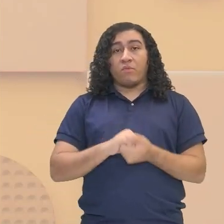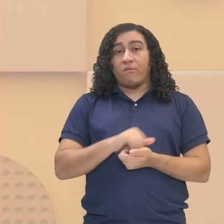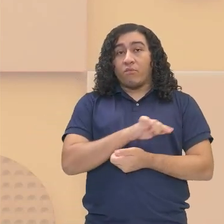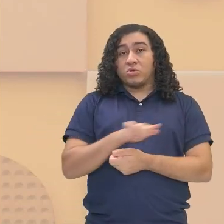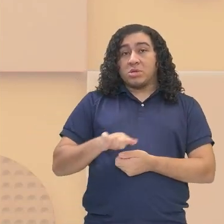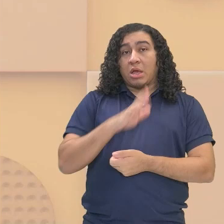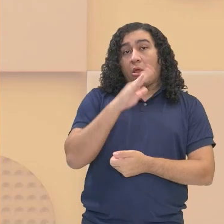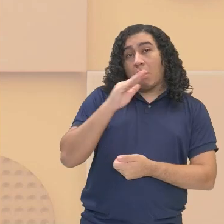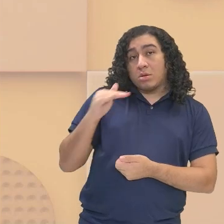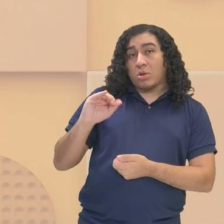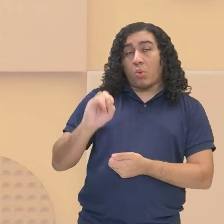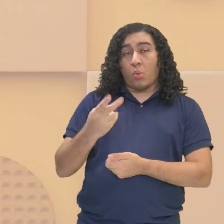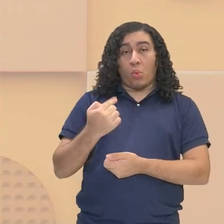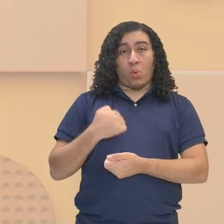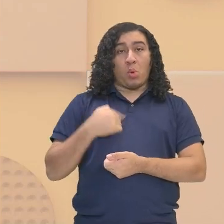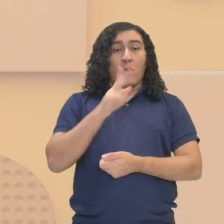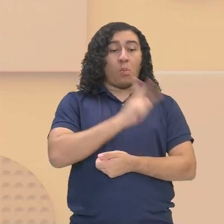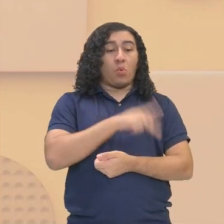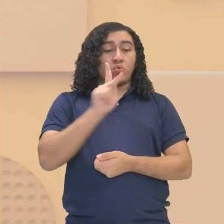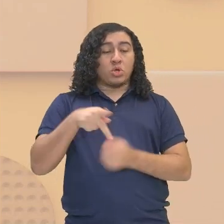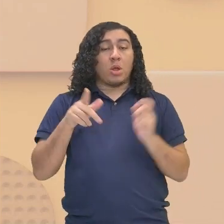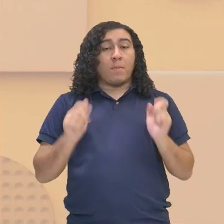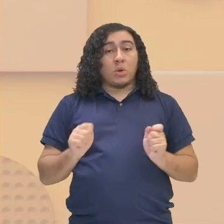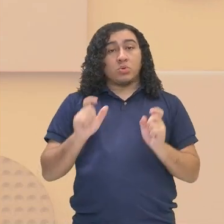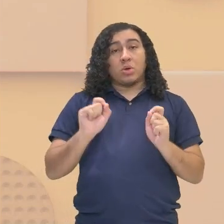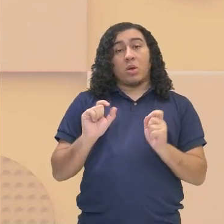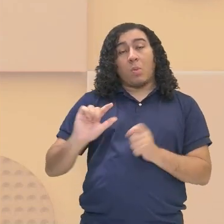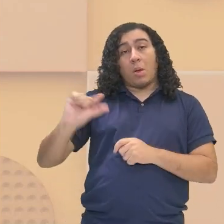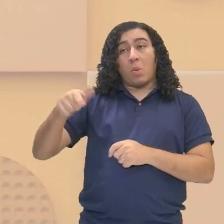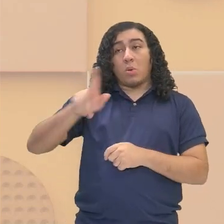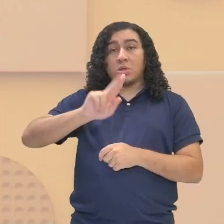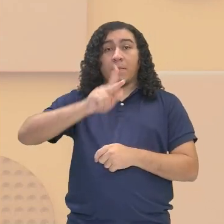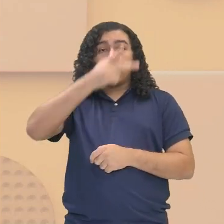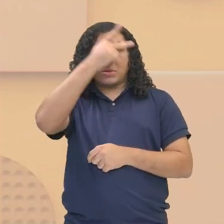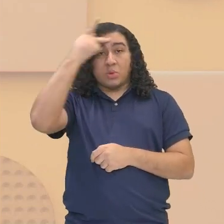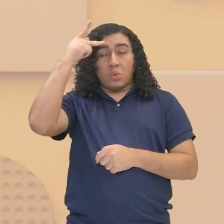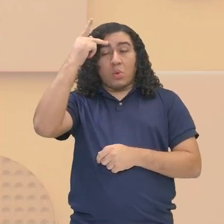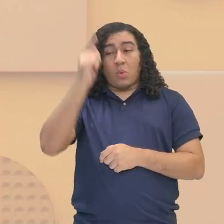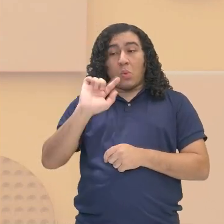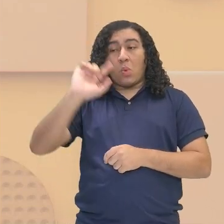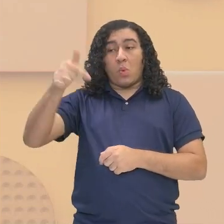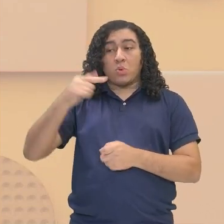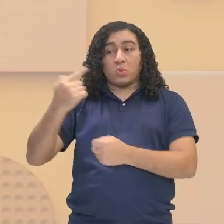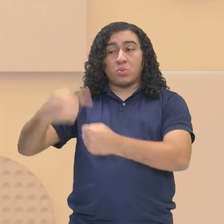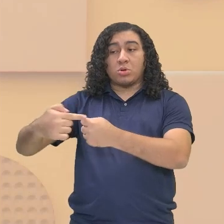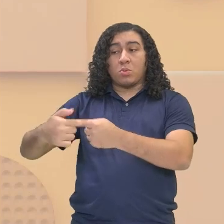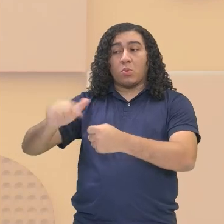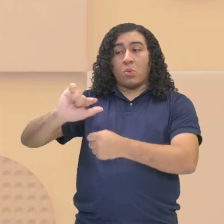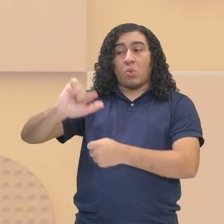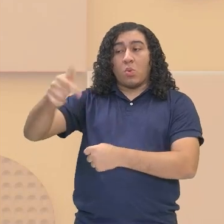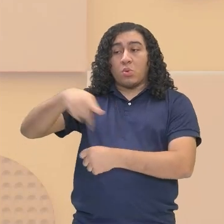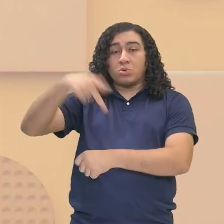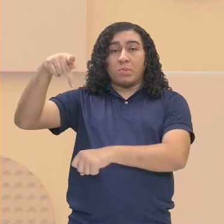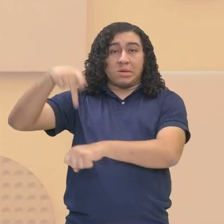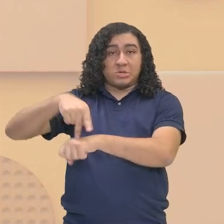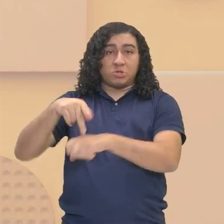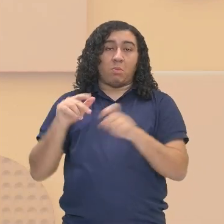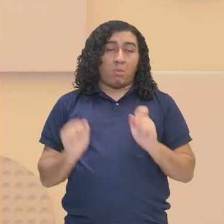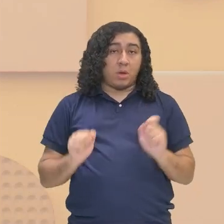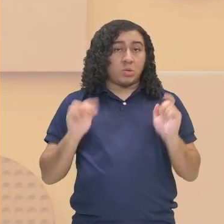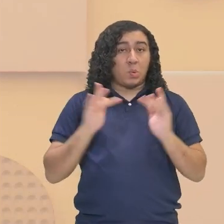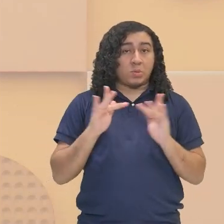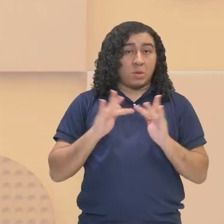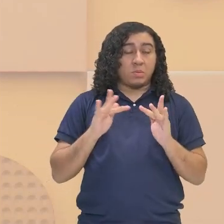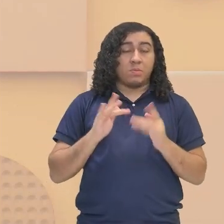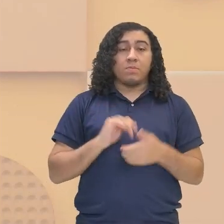né, ou eu, professora, podemos, então, brincar com uma outra pessoa que está em outro município ou até mesmo em um outro país. Por quê?